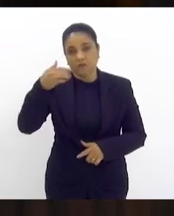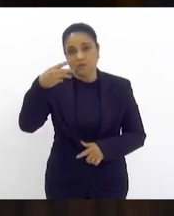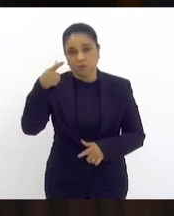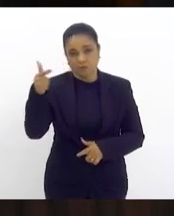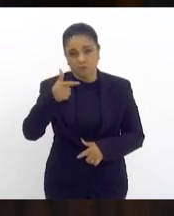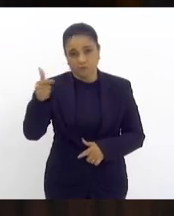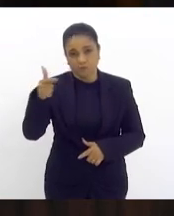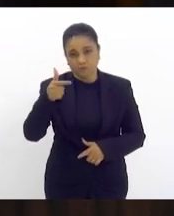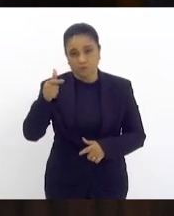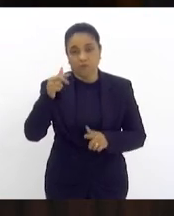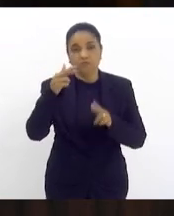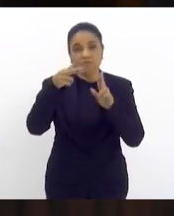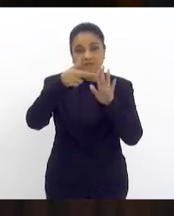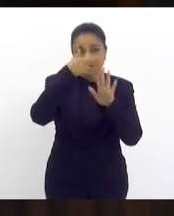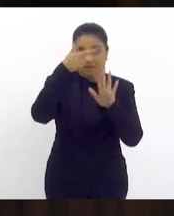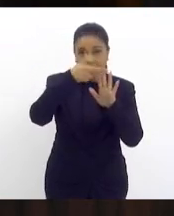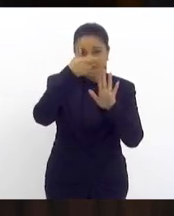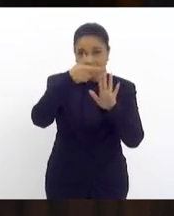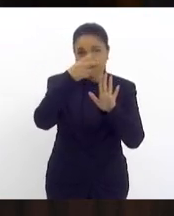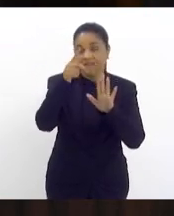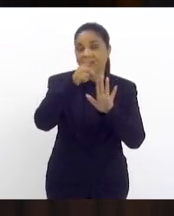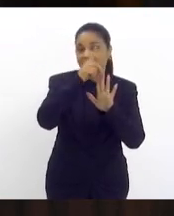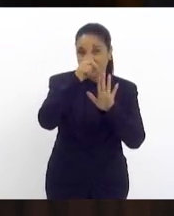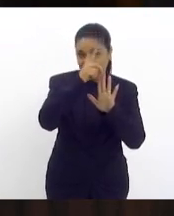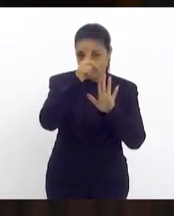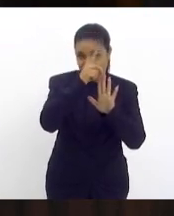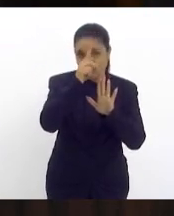de Minas Gerais de número